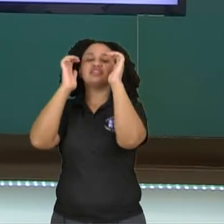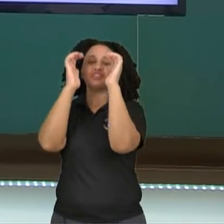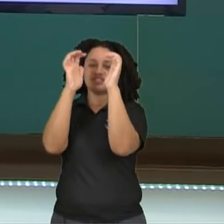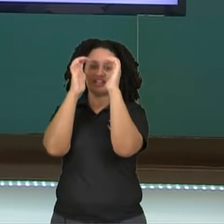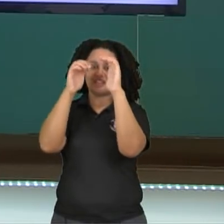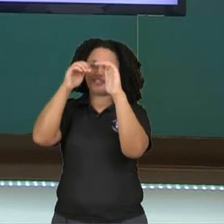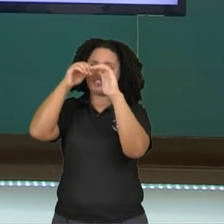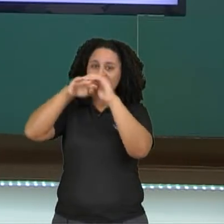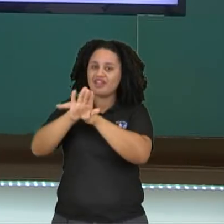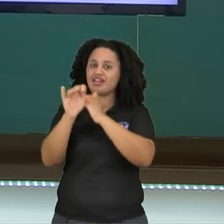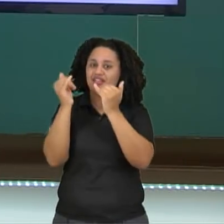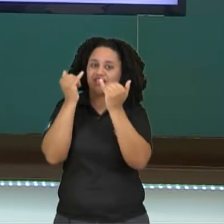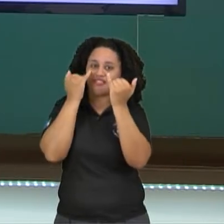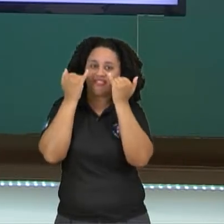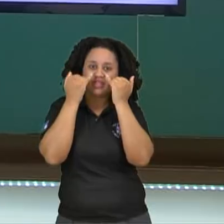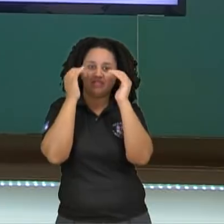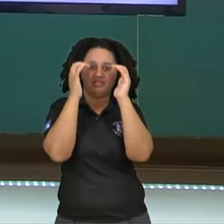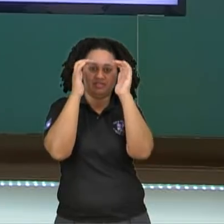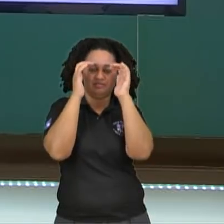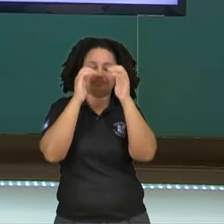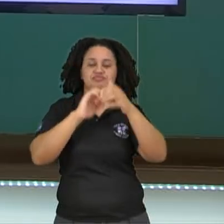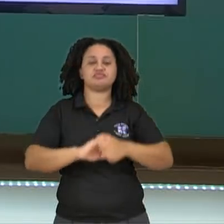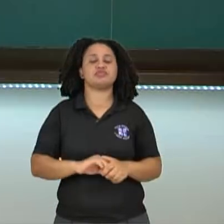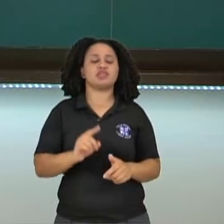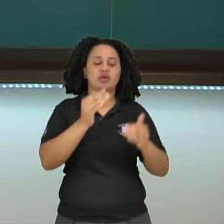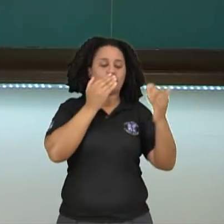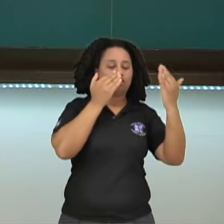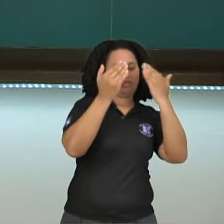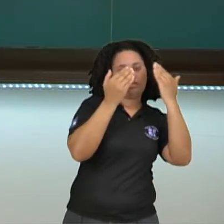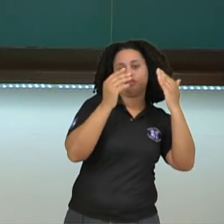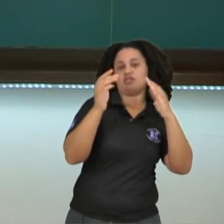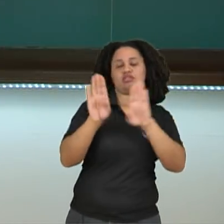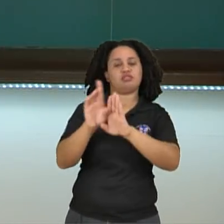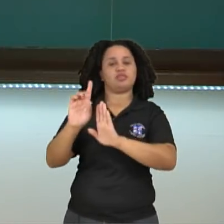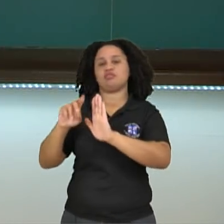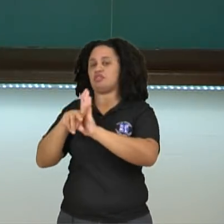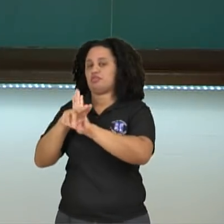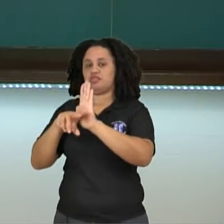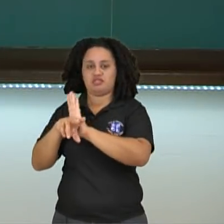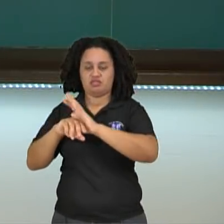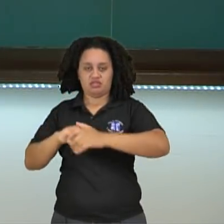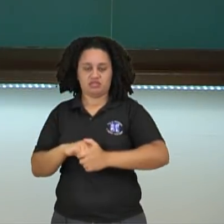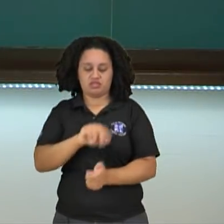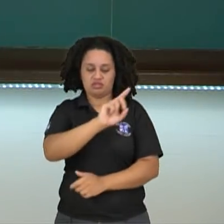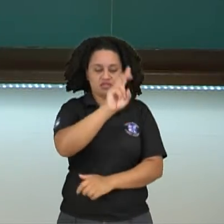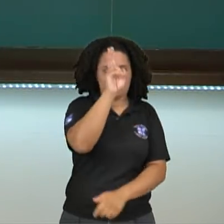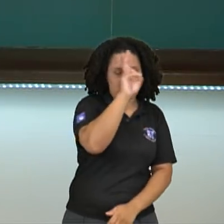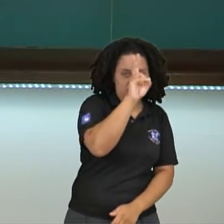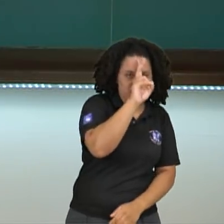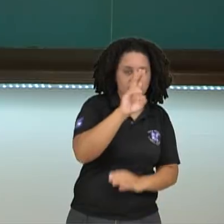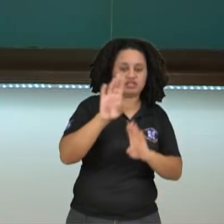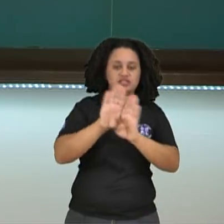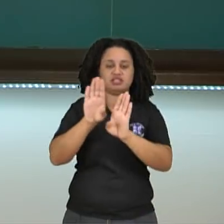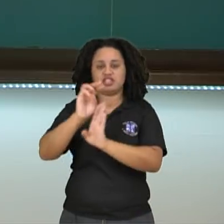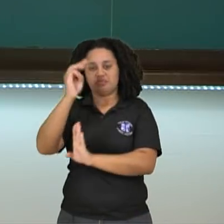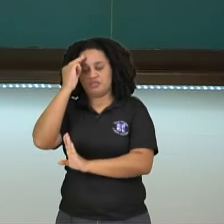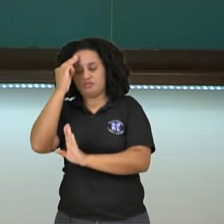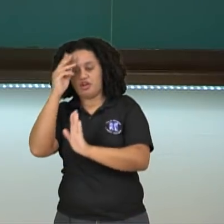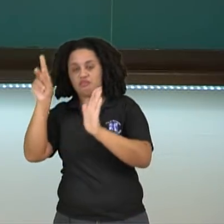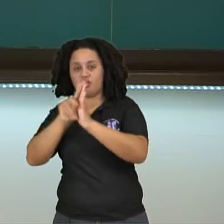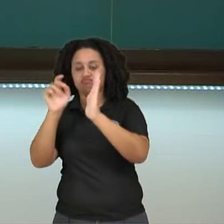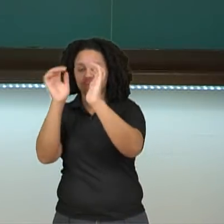codificar informações. Então, se não é nem psicológica, nem biológica, não é nem lembranças e nem memória de